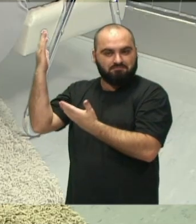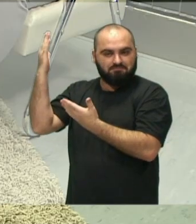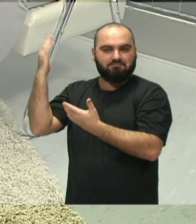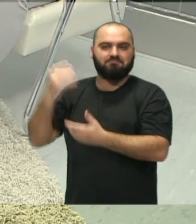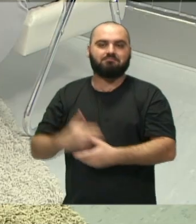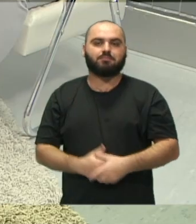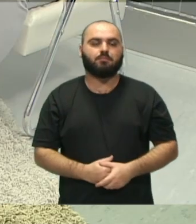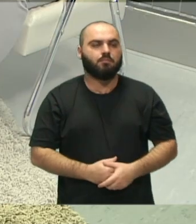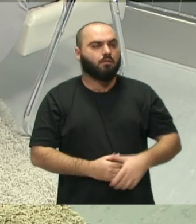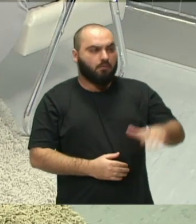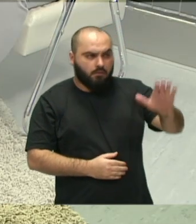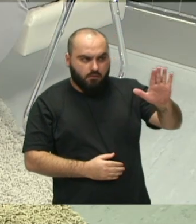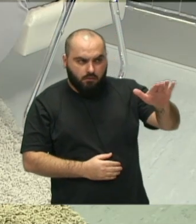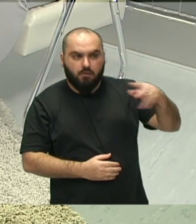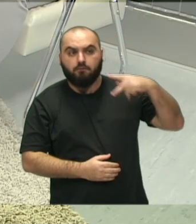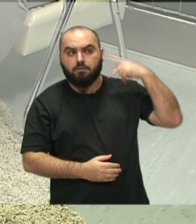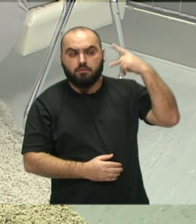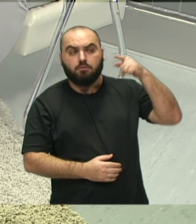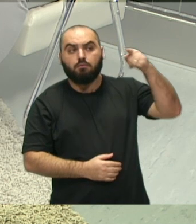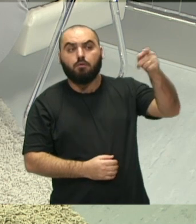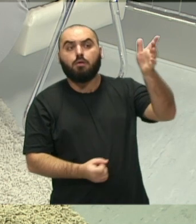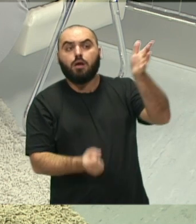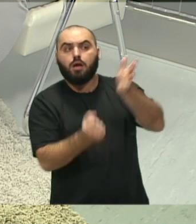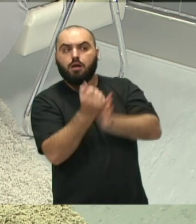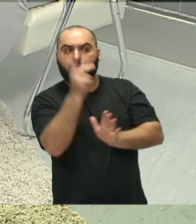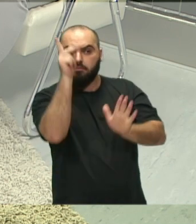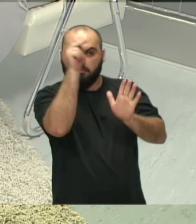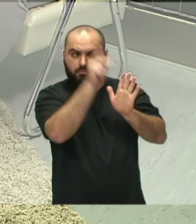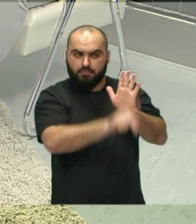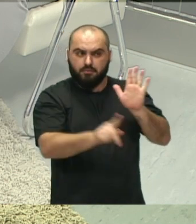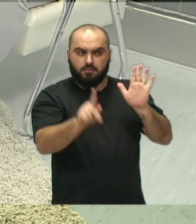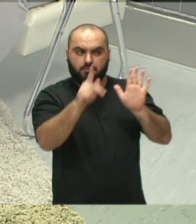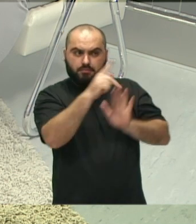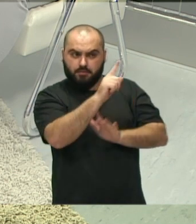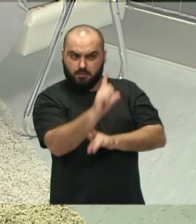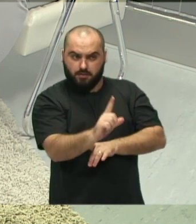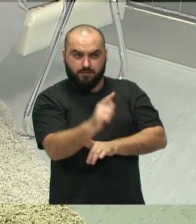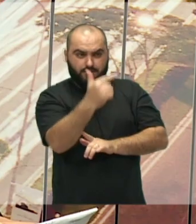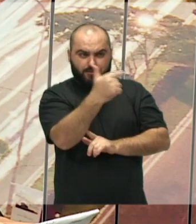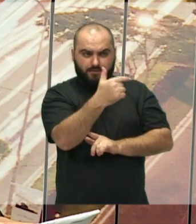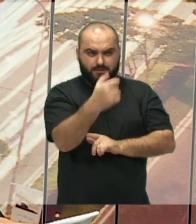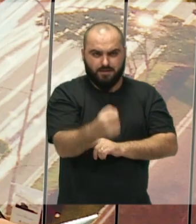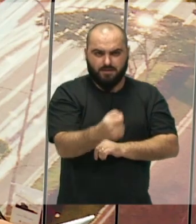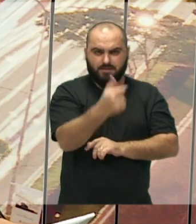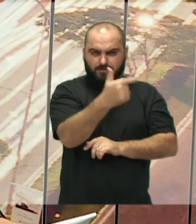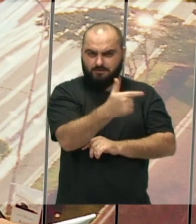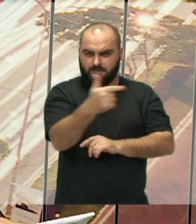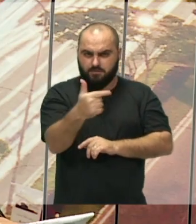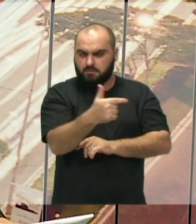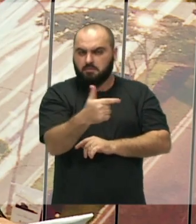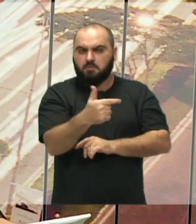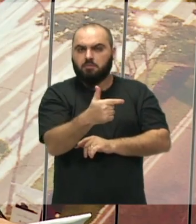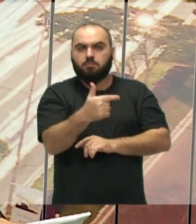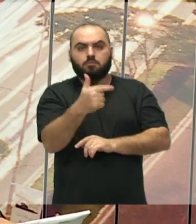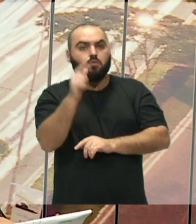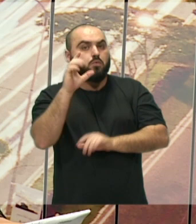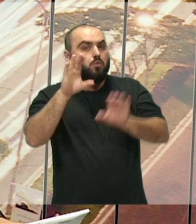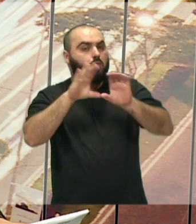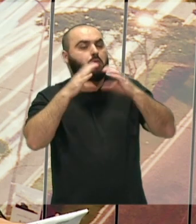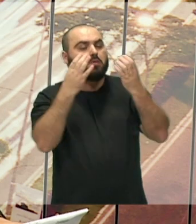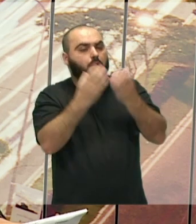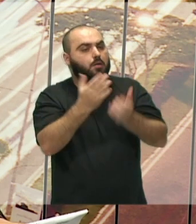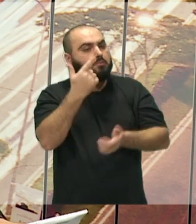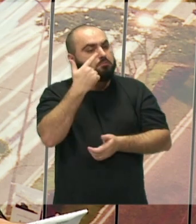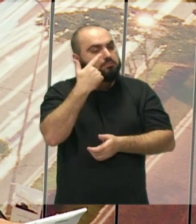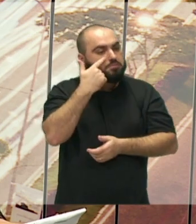o senhor é o autor de um projeto de lei que está tramitando na Casa, o 20 de 2022. A comunidade até pode consultar no site da Câmara de Vereadores